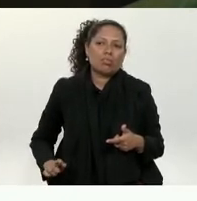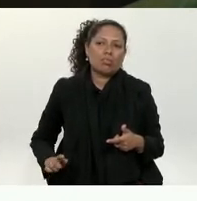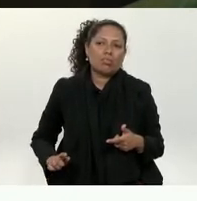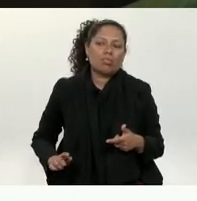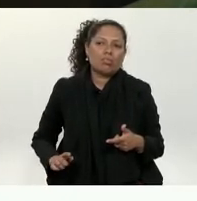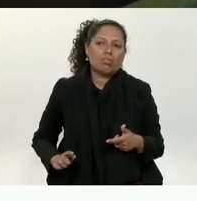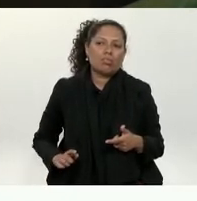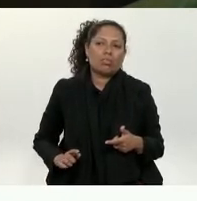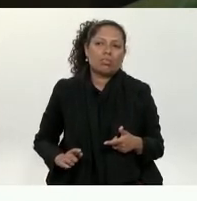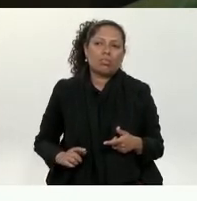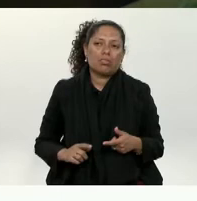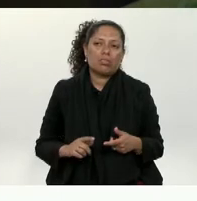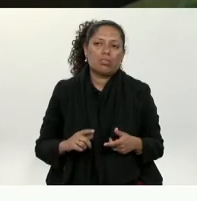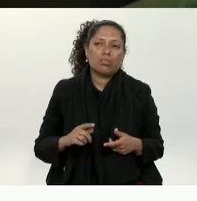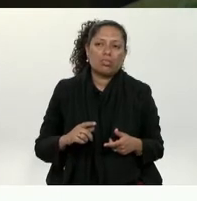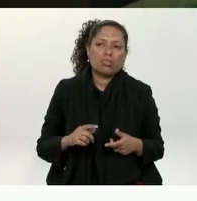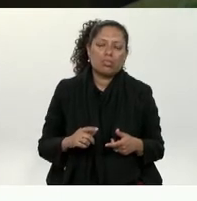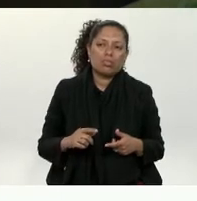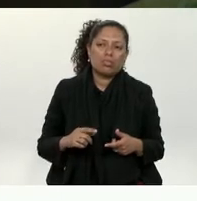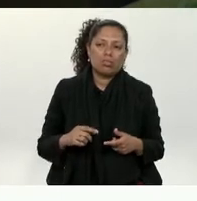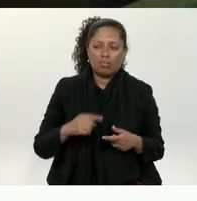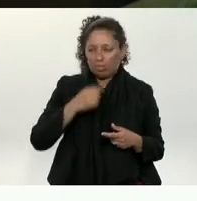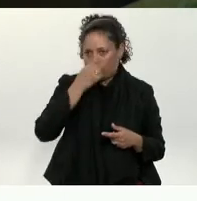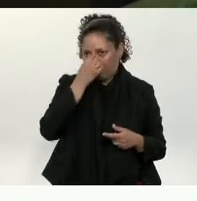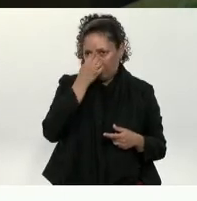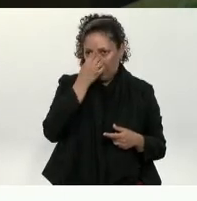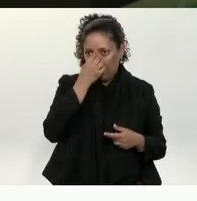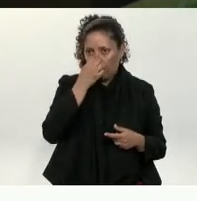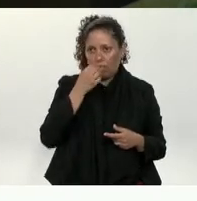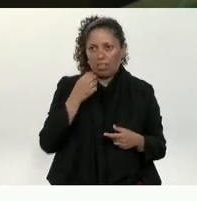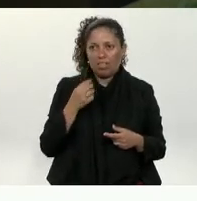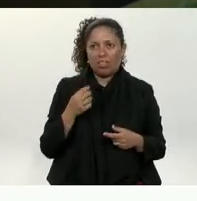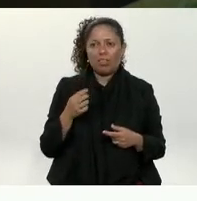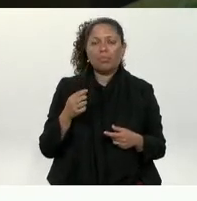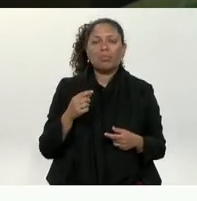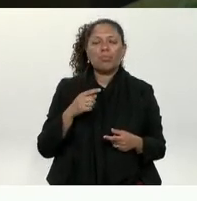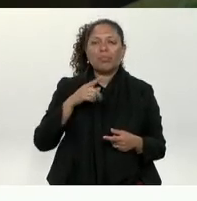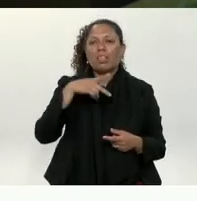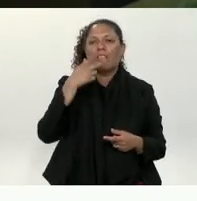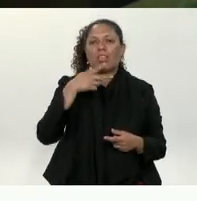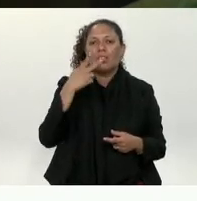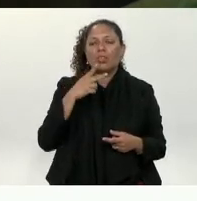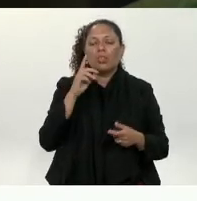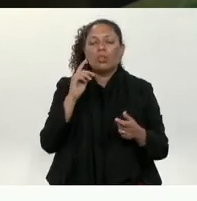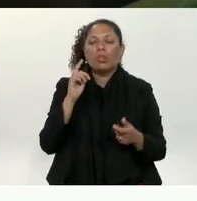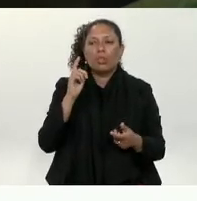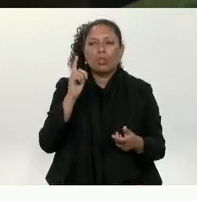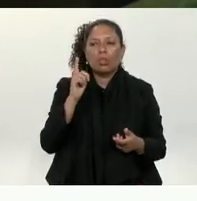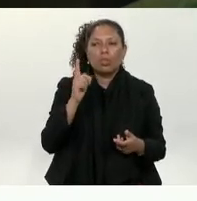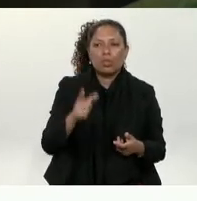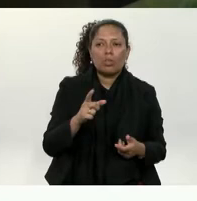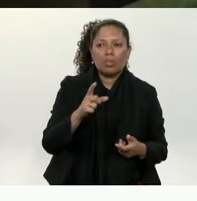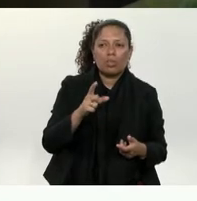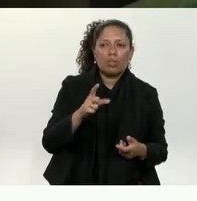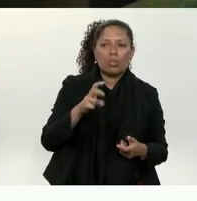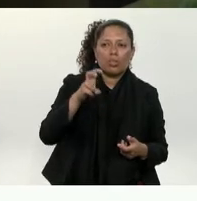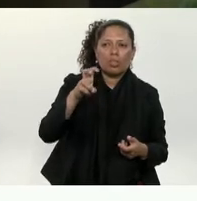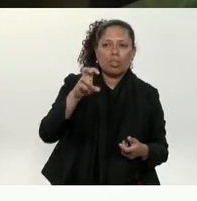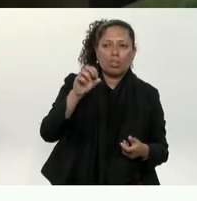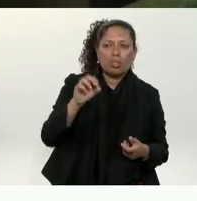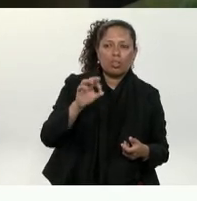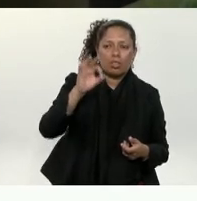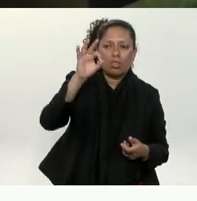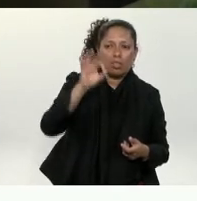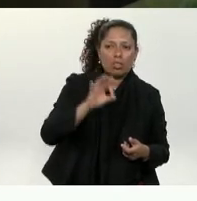manteve essa palavra propriamente dita, que ela foi autorizada em quase 50%, para ser preciso